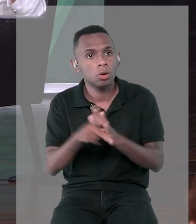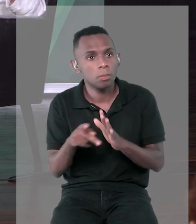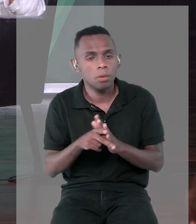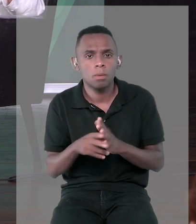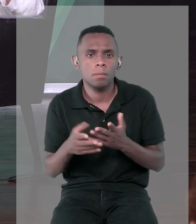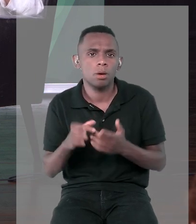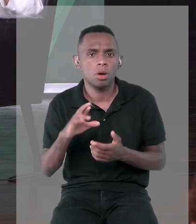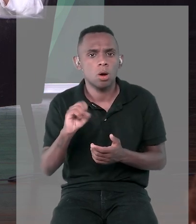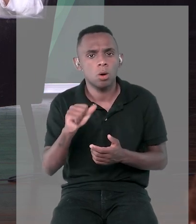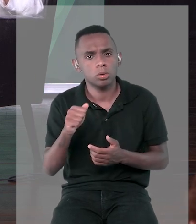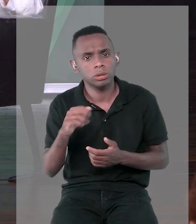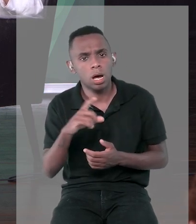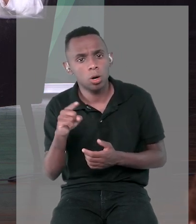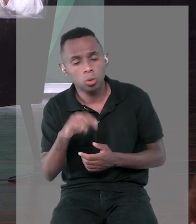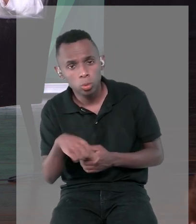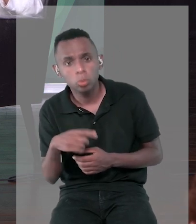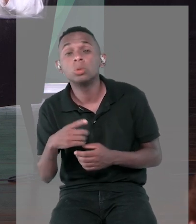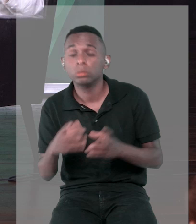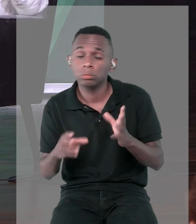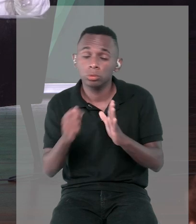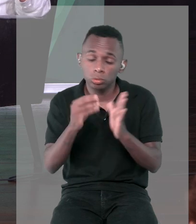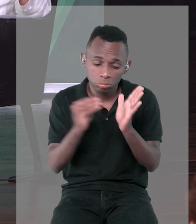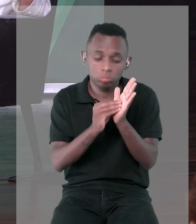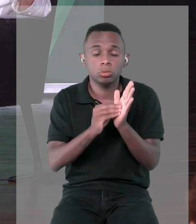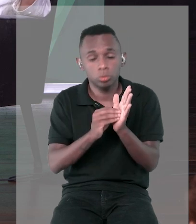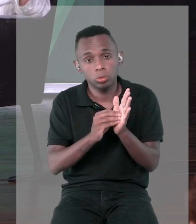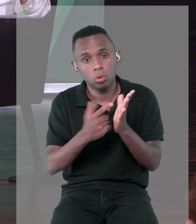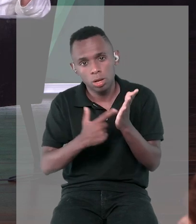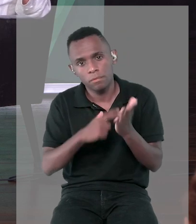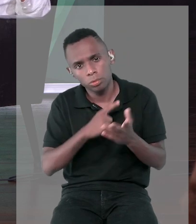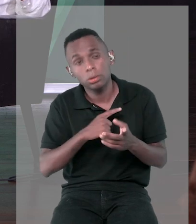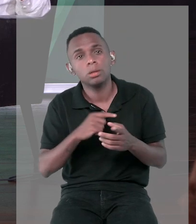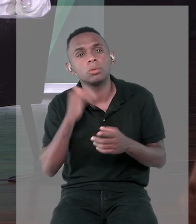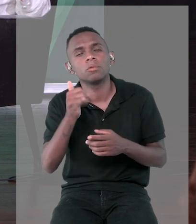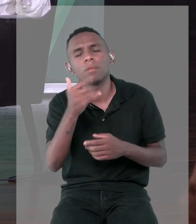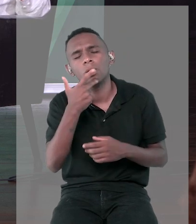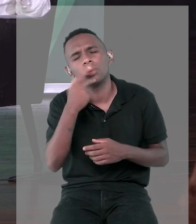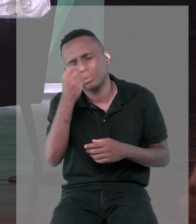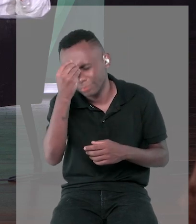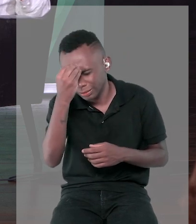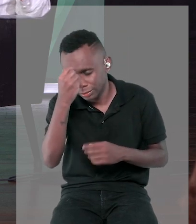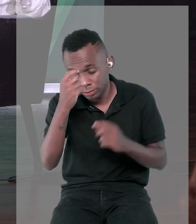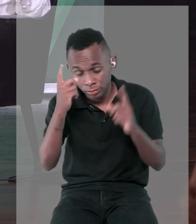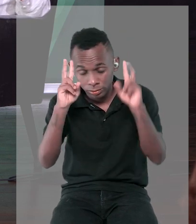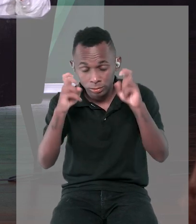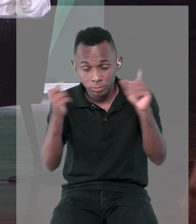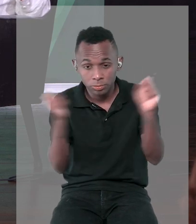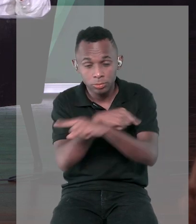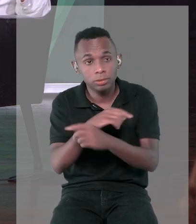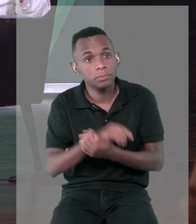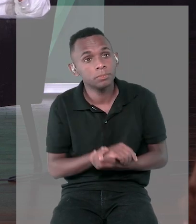Rosa Cruz. Isso ainda está no livro também. Bom, mas eu estou contando do quê, gente? Eu mudei de